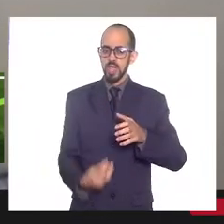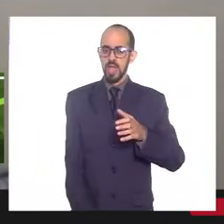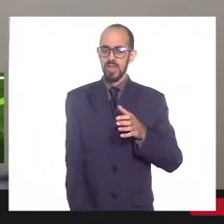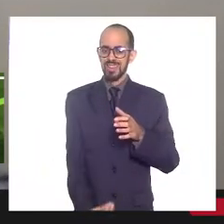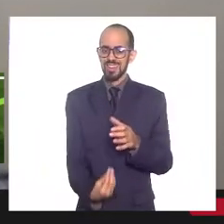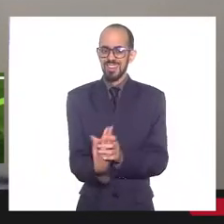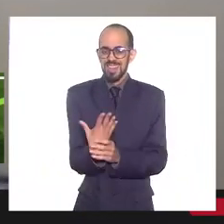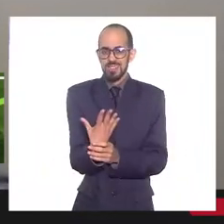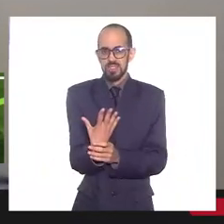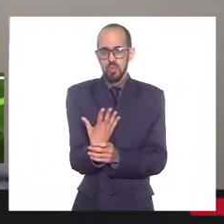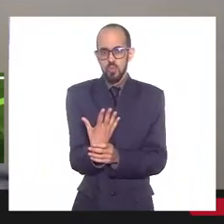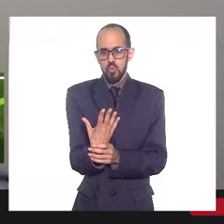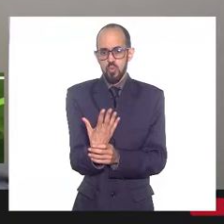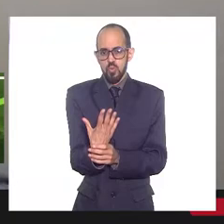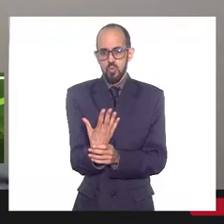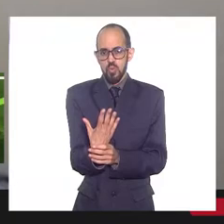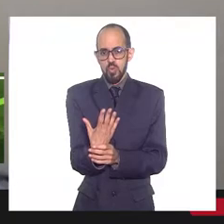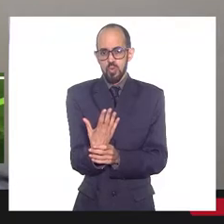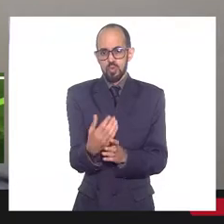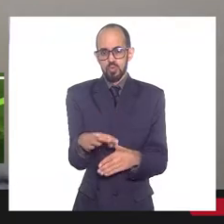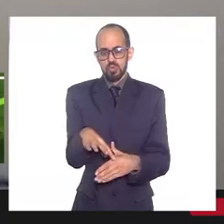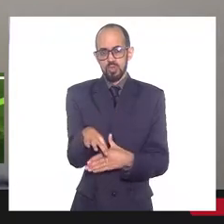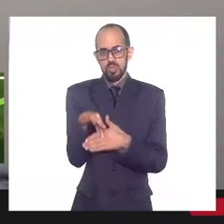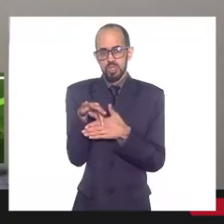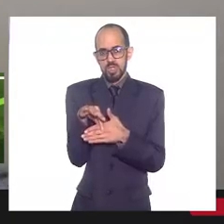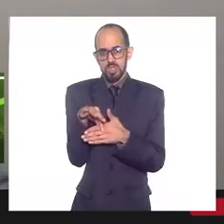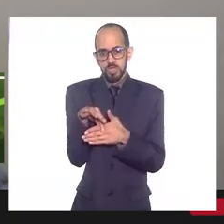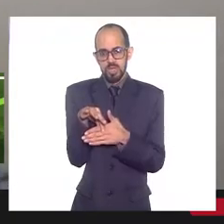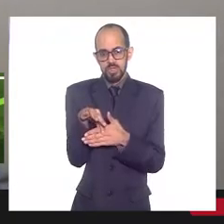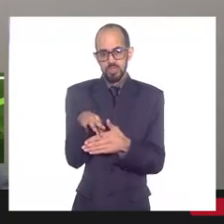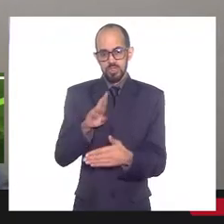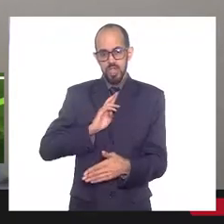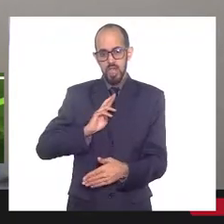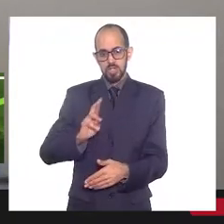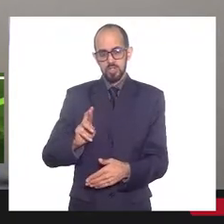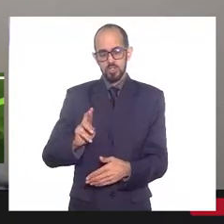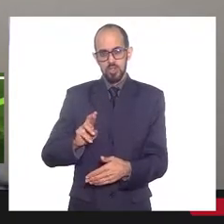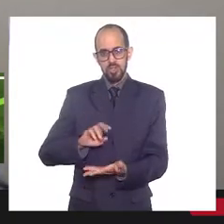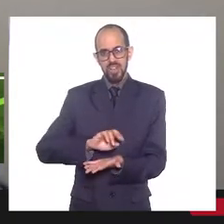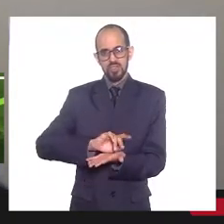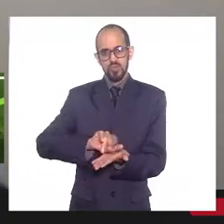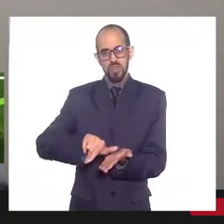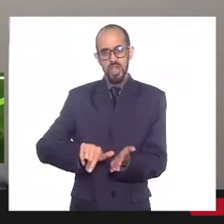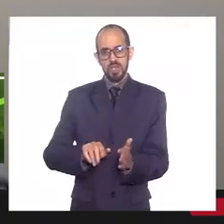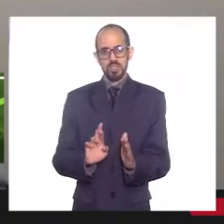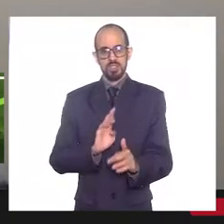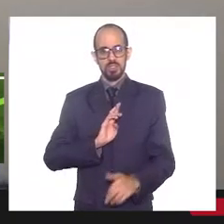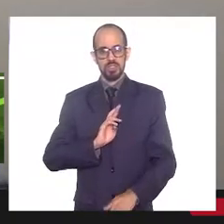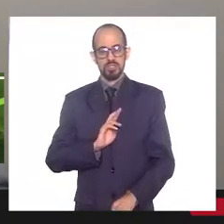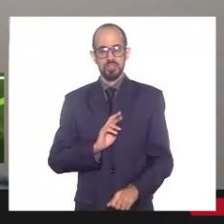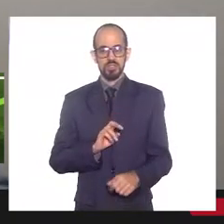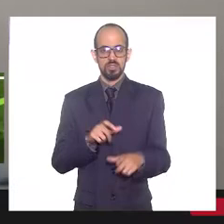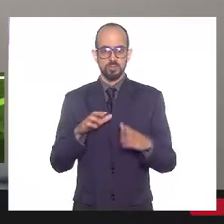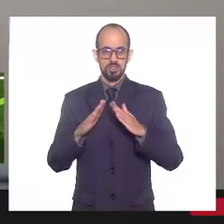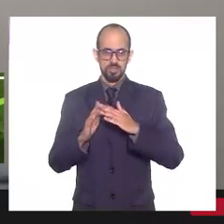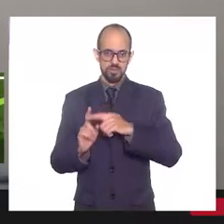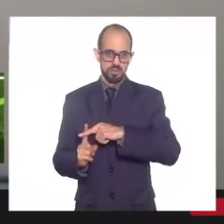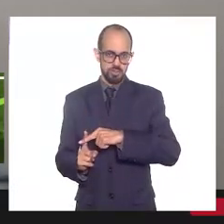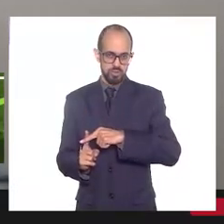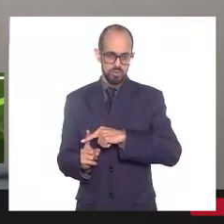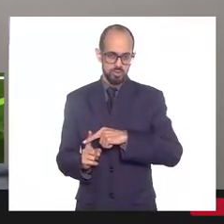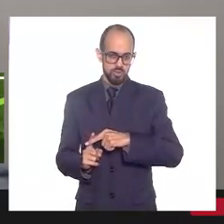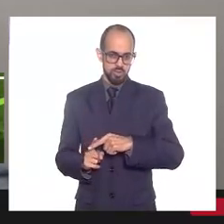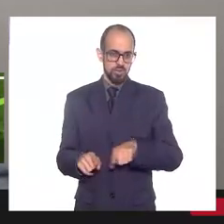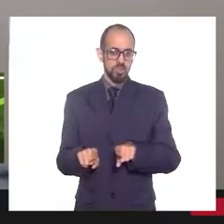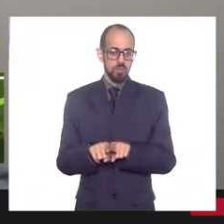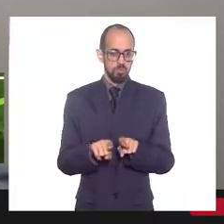a formação dos líderes religiosos nas diferentes denominações opções que estão aliás que o bioativa